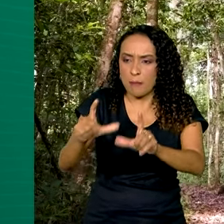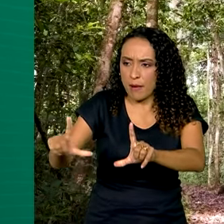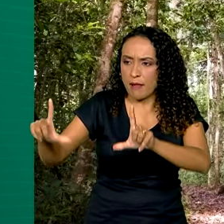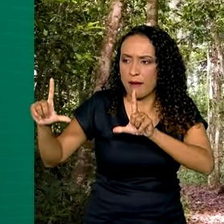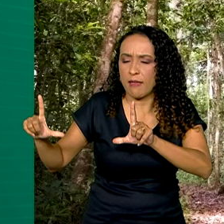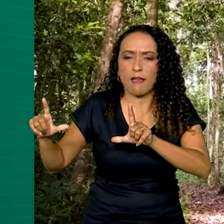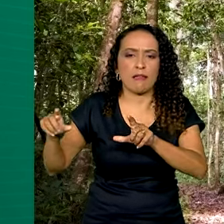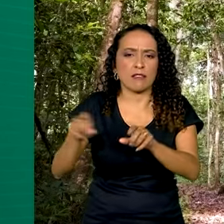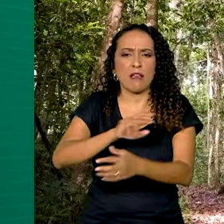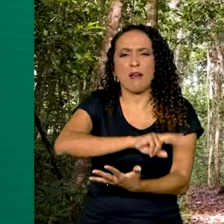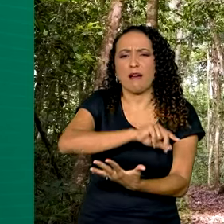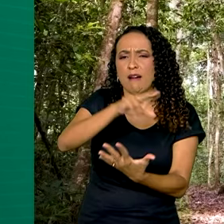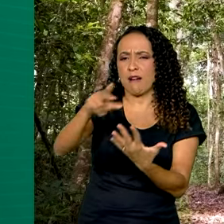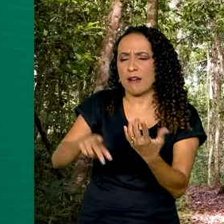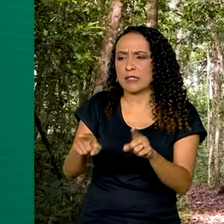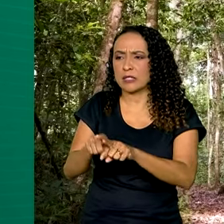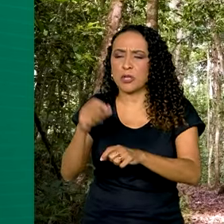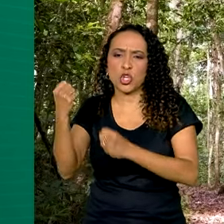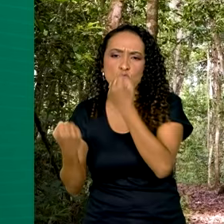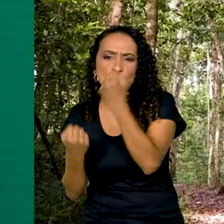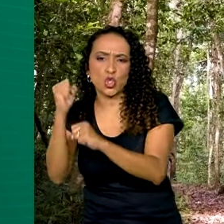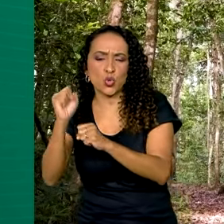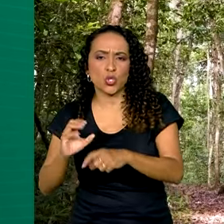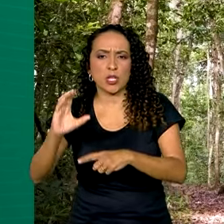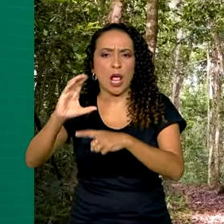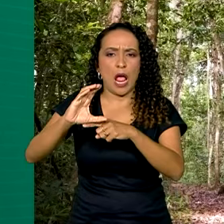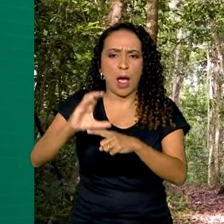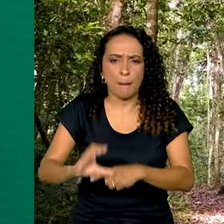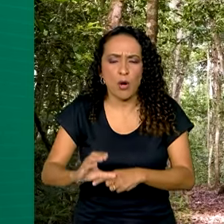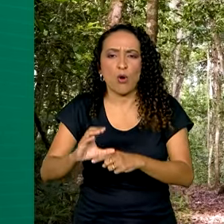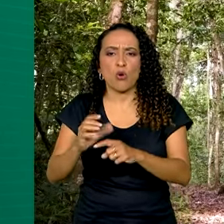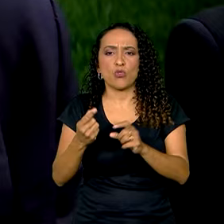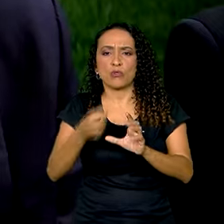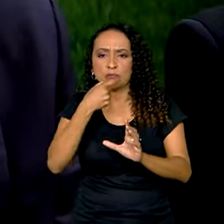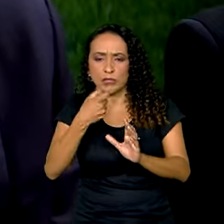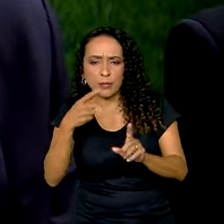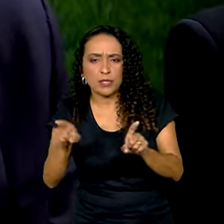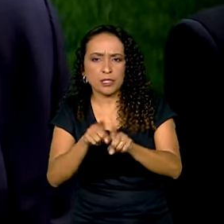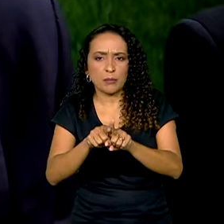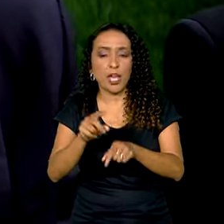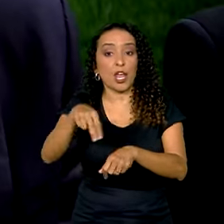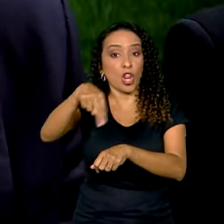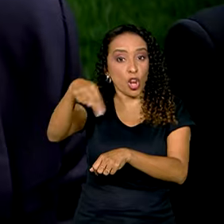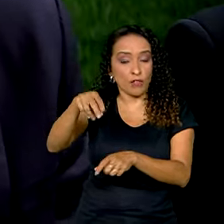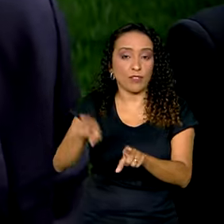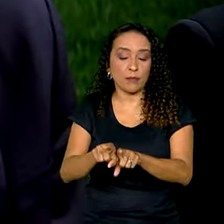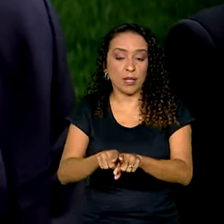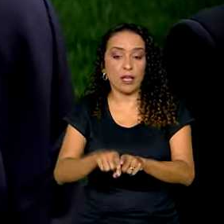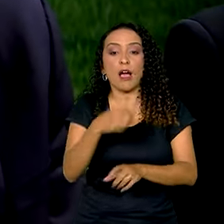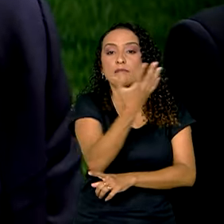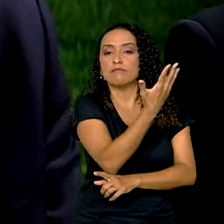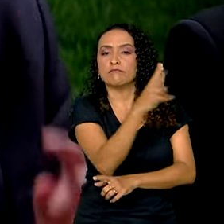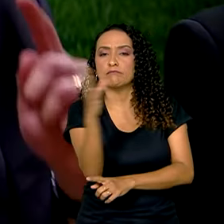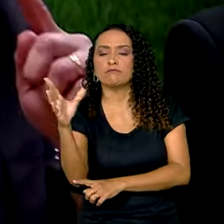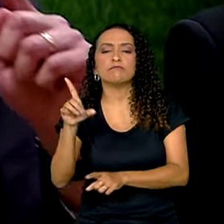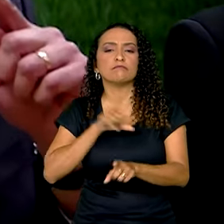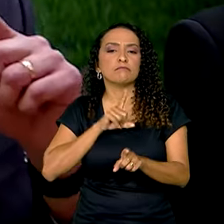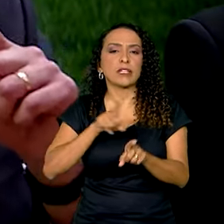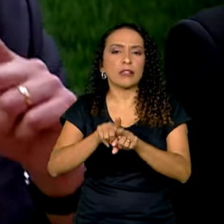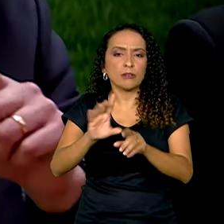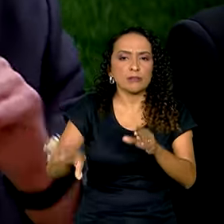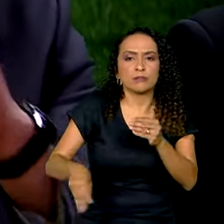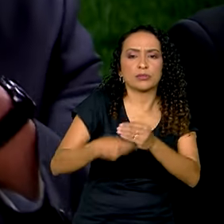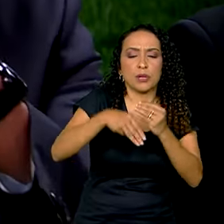e atende as indústrias como de carbono, farmacêutica e moveleira. A floresta, ela compõe não só a